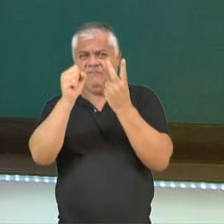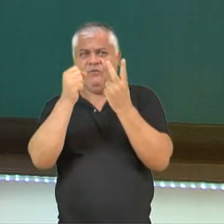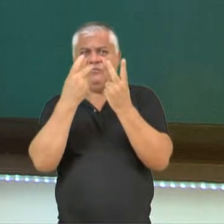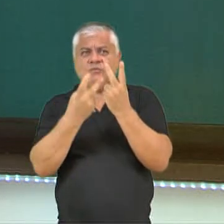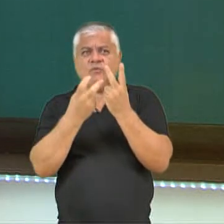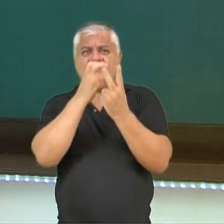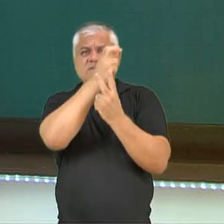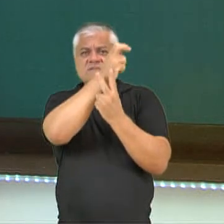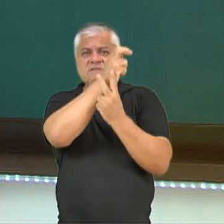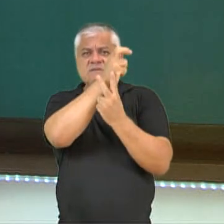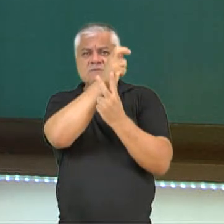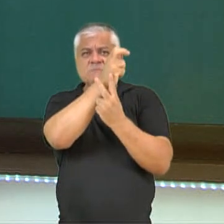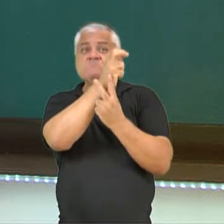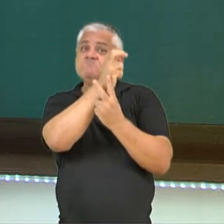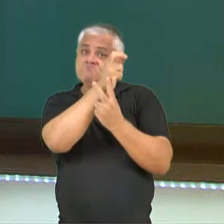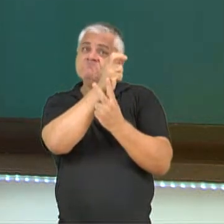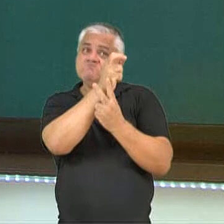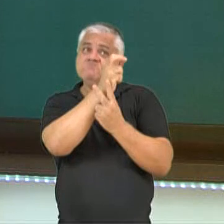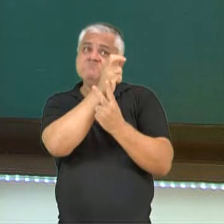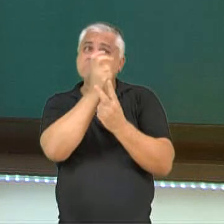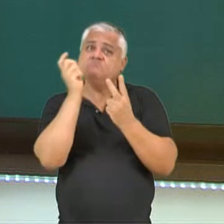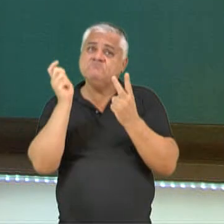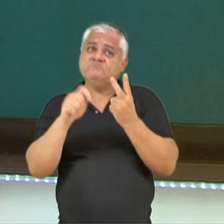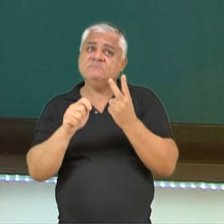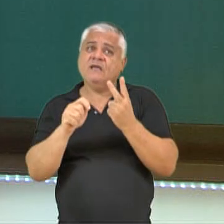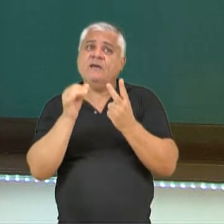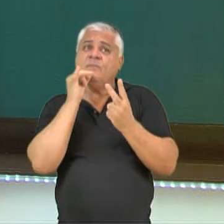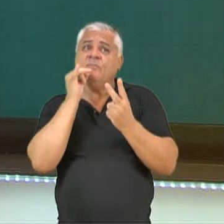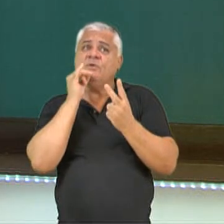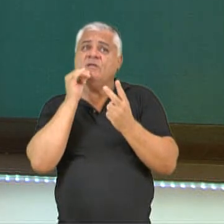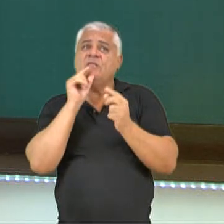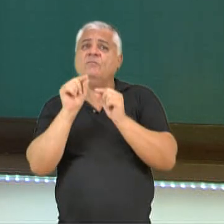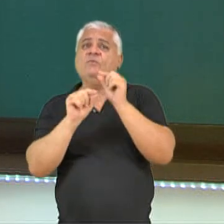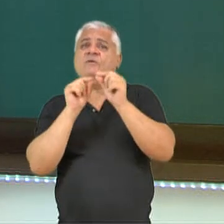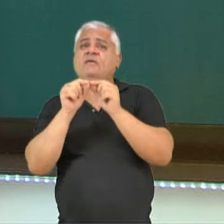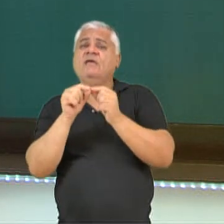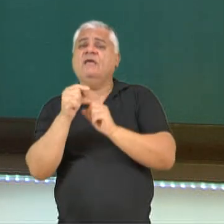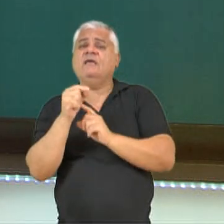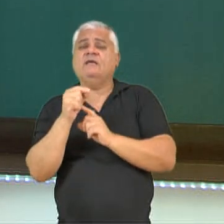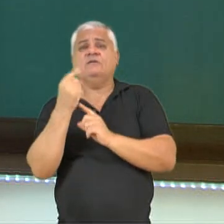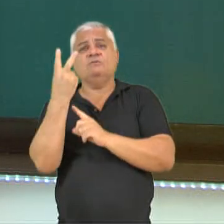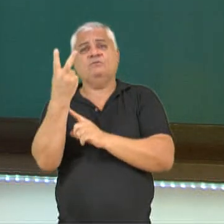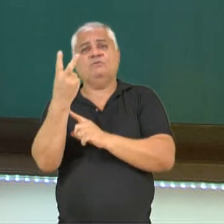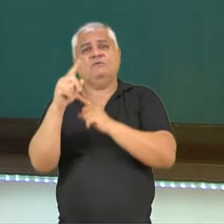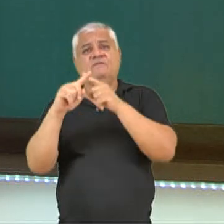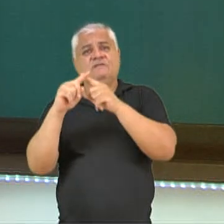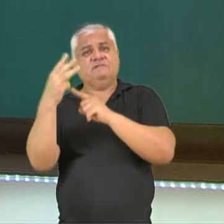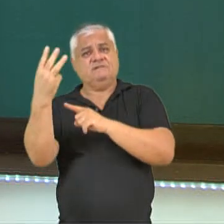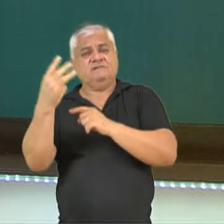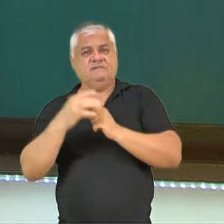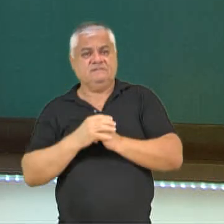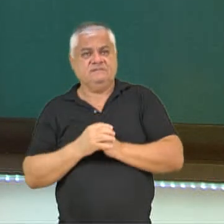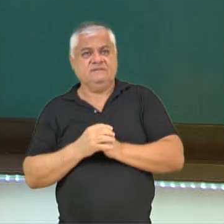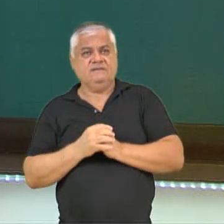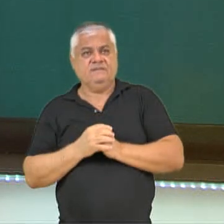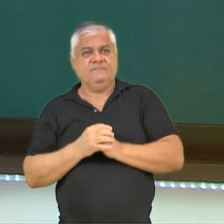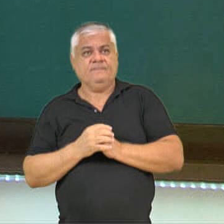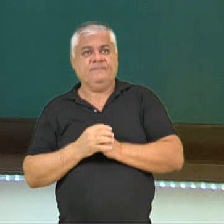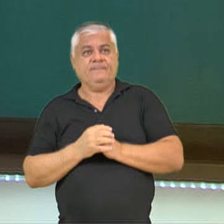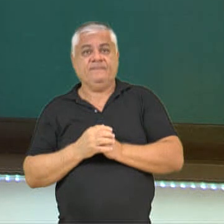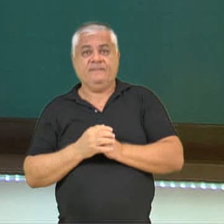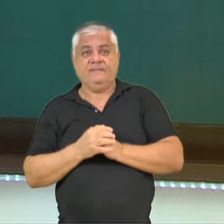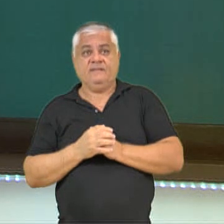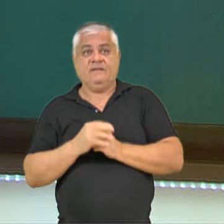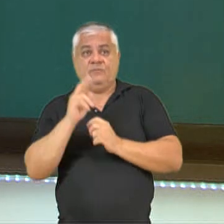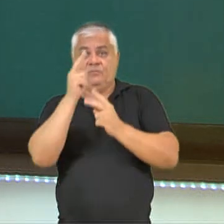com o objetivo de simplificar, né? E daí o que sobra para chegar no 8 é 2 elevado à terceira. Então, esse 2